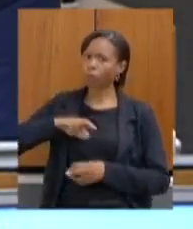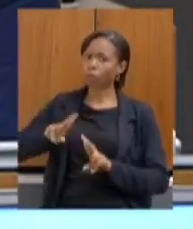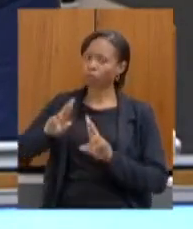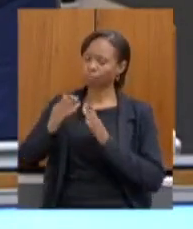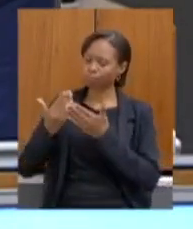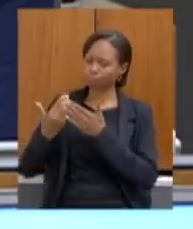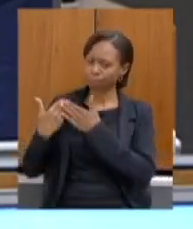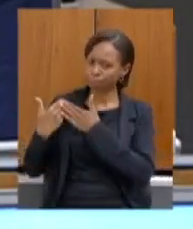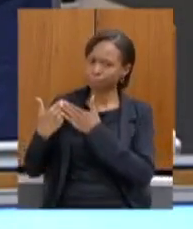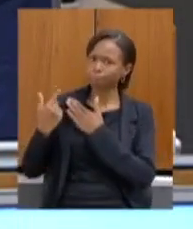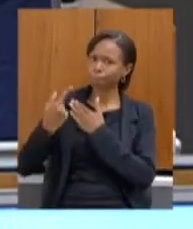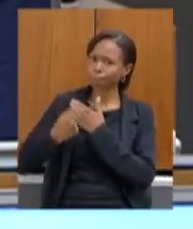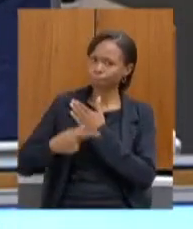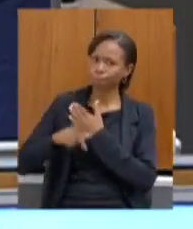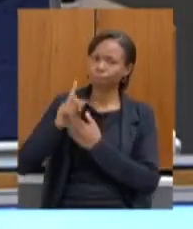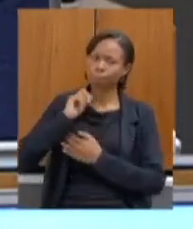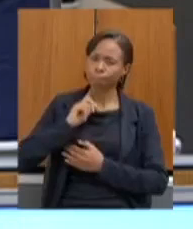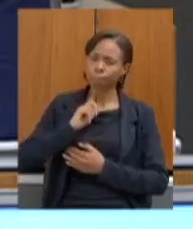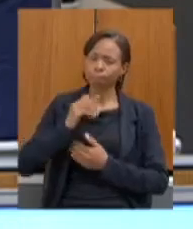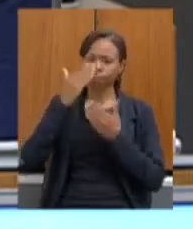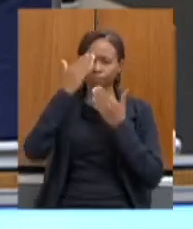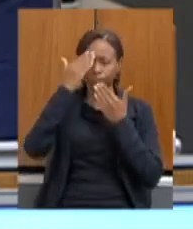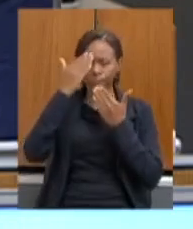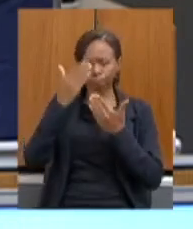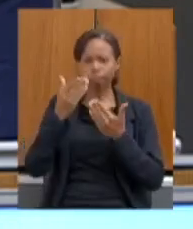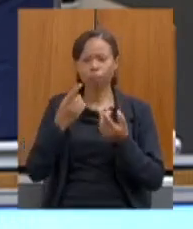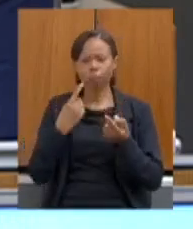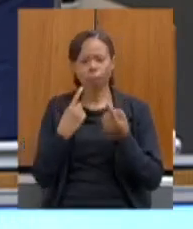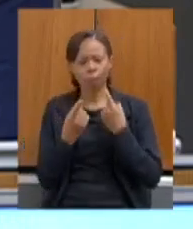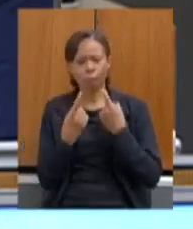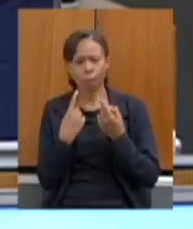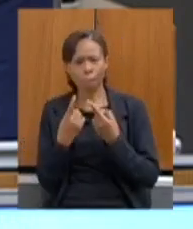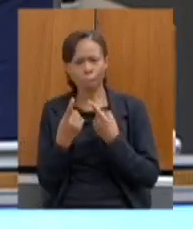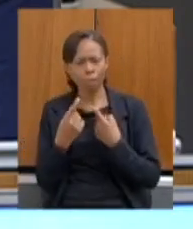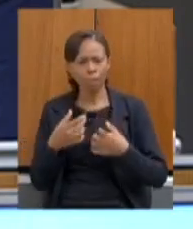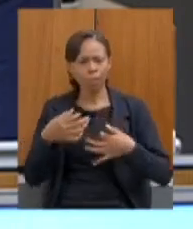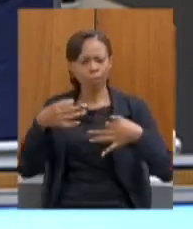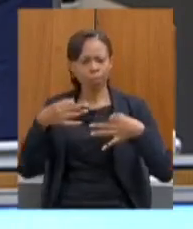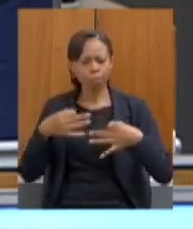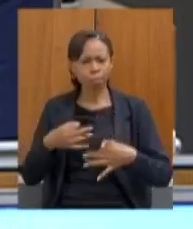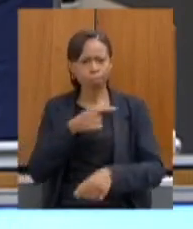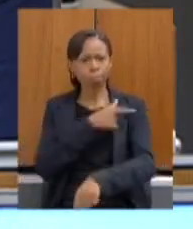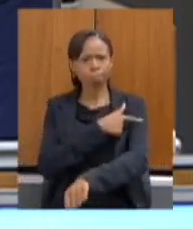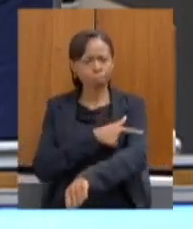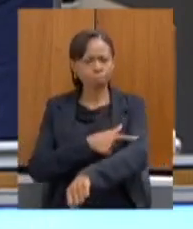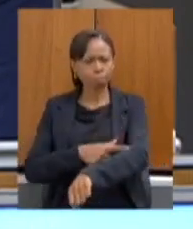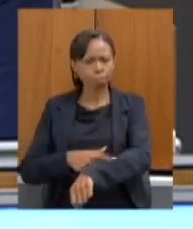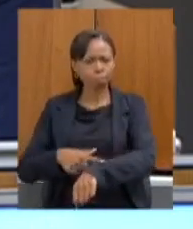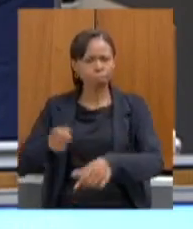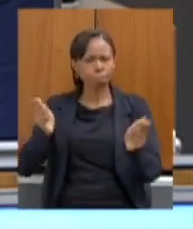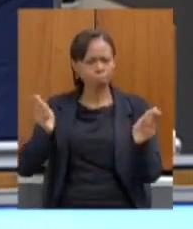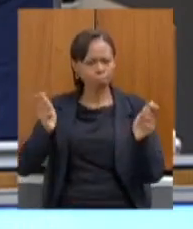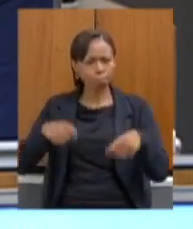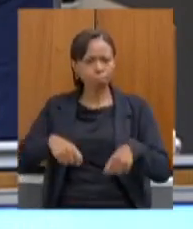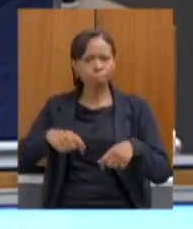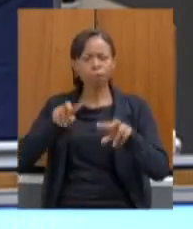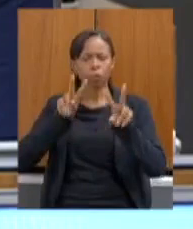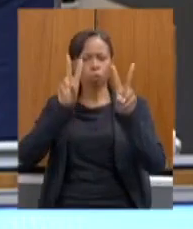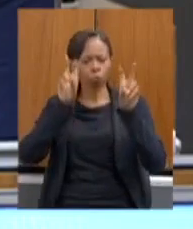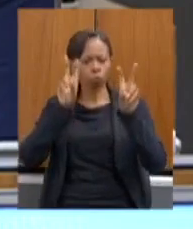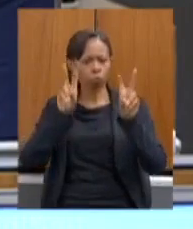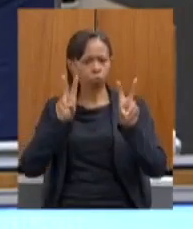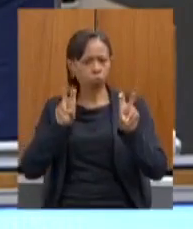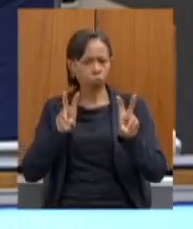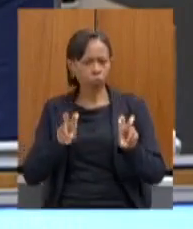obrigado a todos pela oportunidade de discutirmos de forma civilizada, de forma madura, competente as questões do nosso Estado